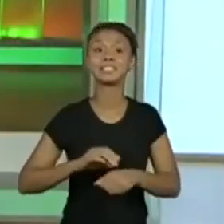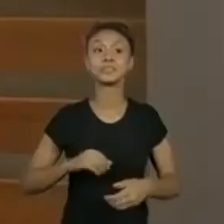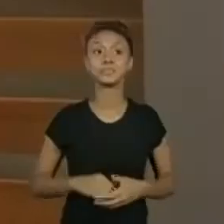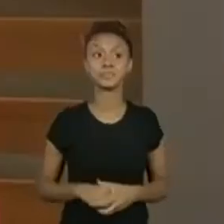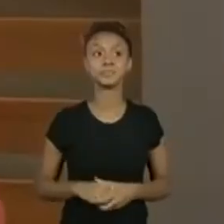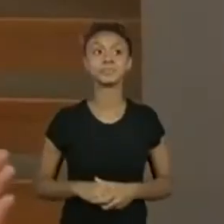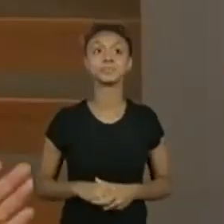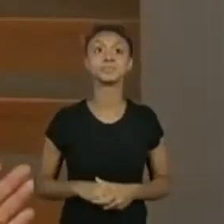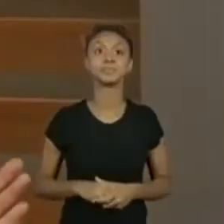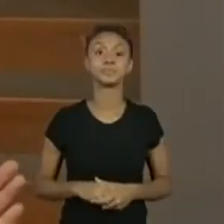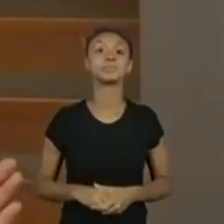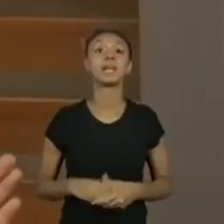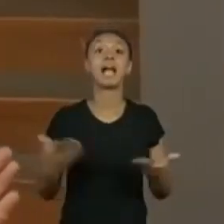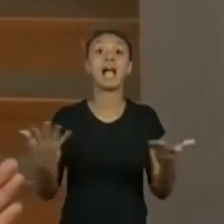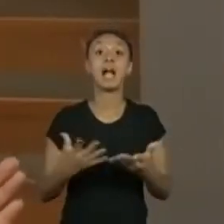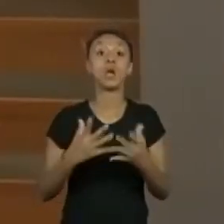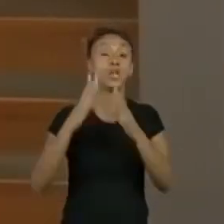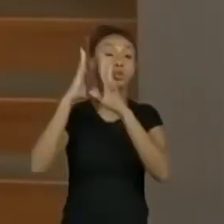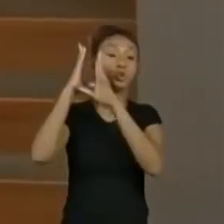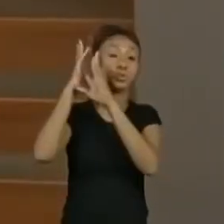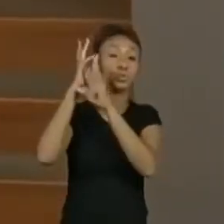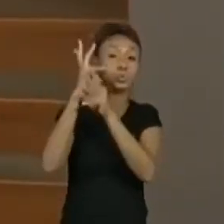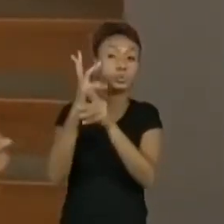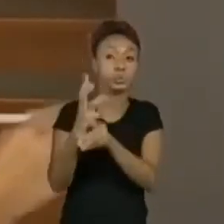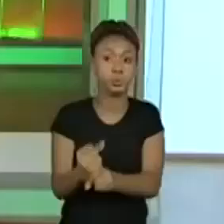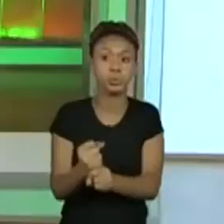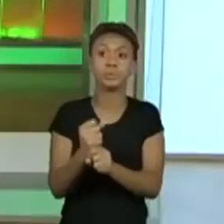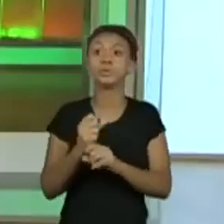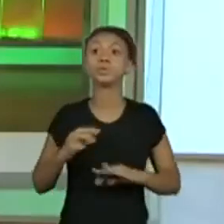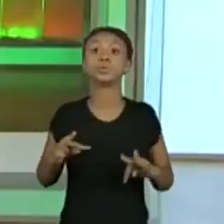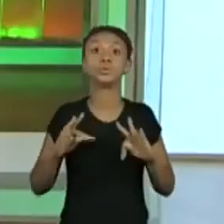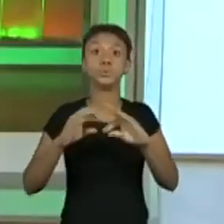Nós vamos contar o total. Vamos lá? Vamos. Total.